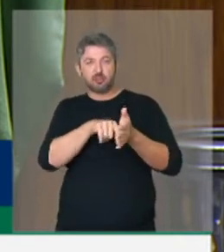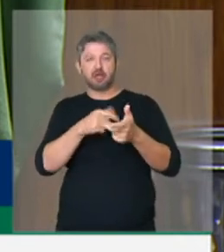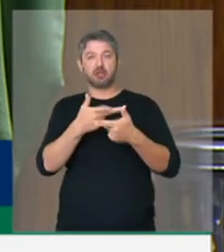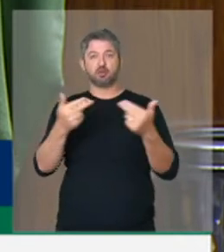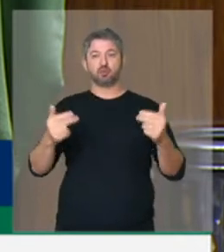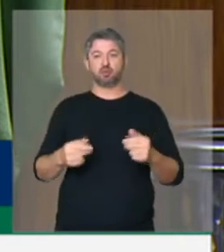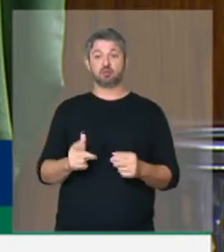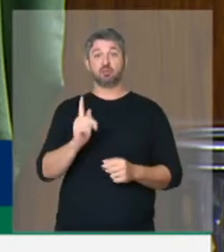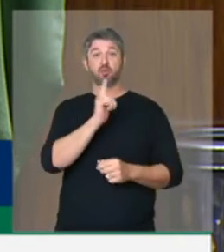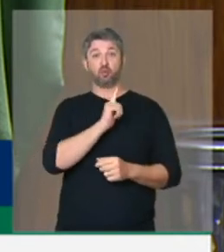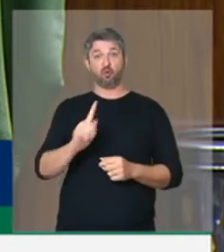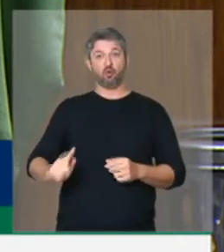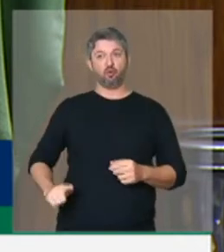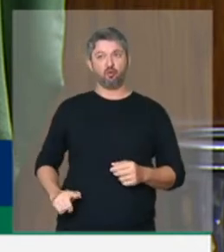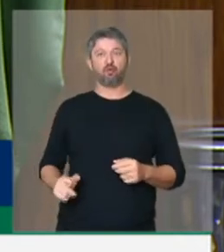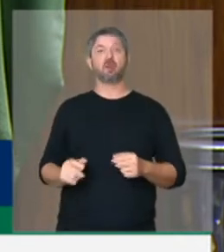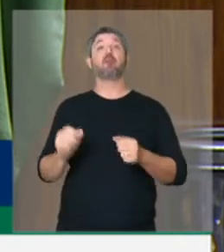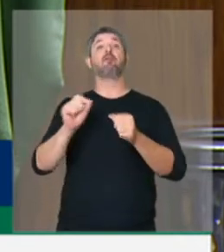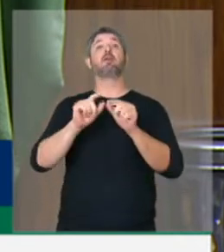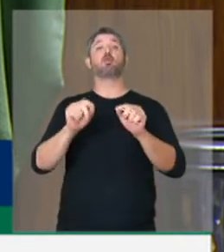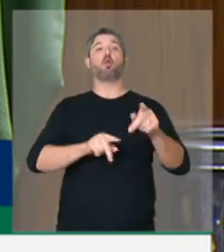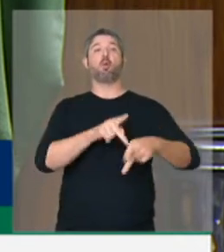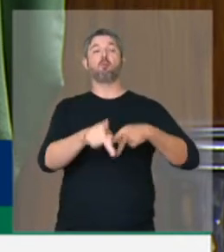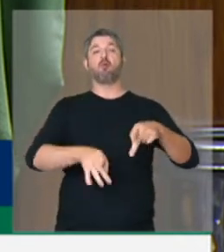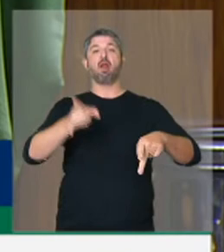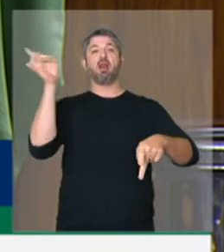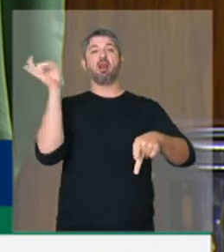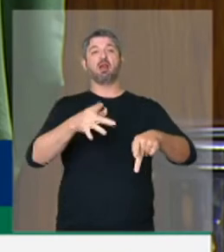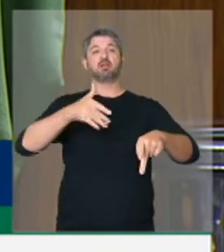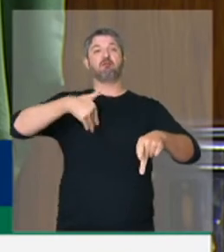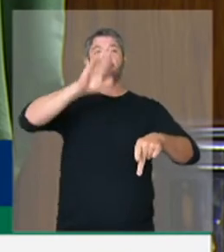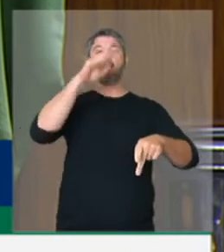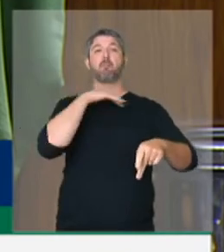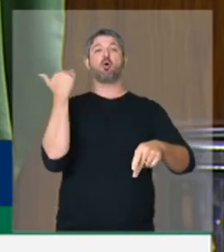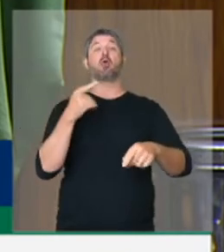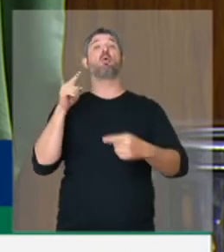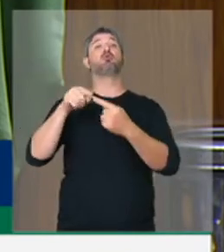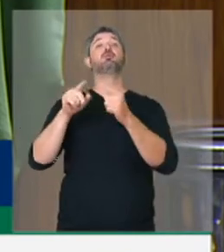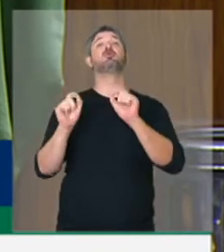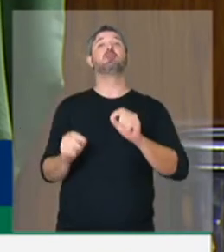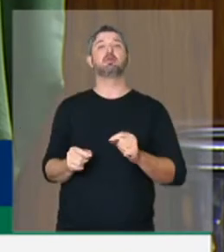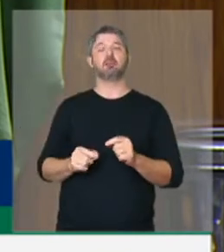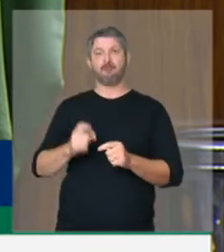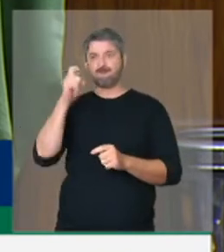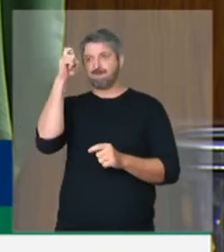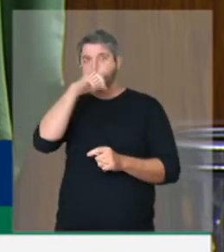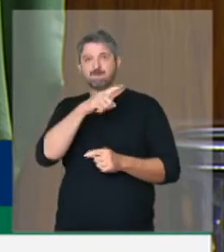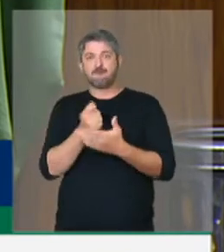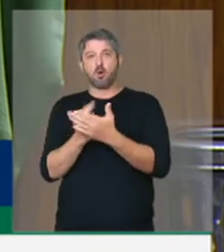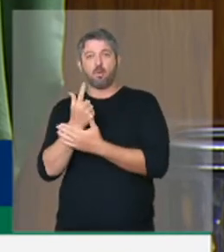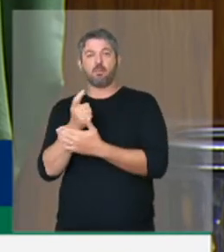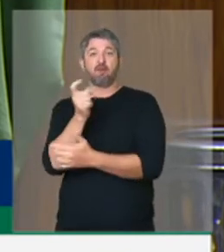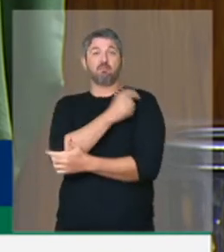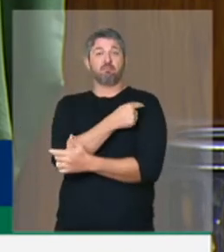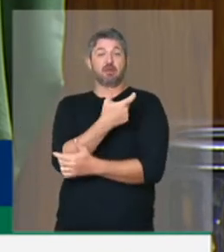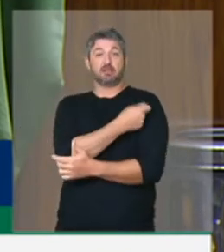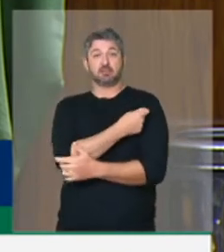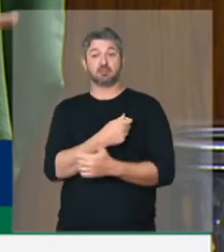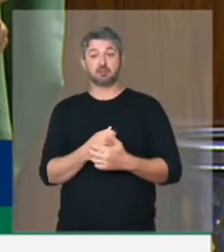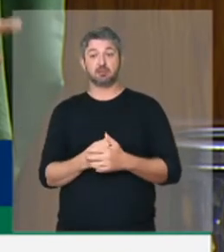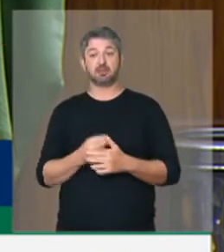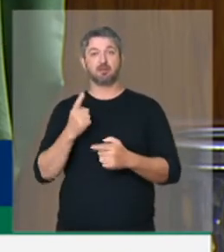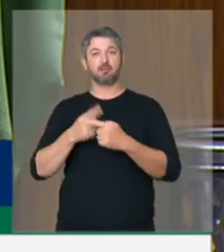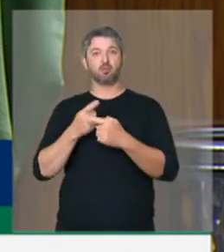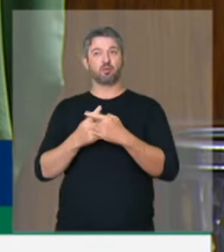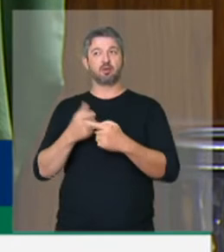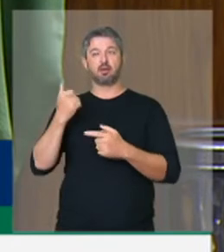um governo que deixou o seu povo morrer com o objetivo de dificultar a compra de vacinas para oferecer